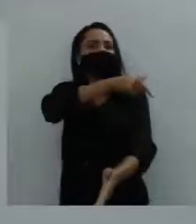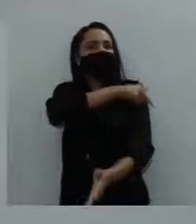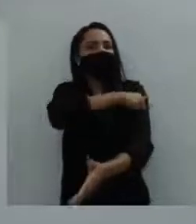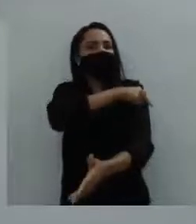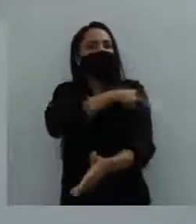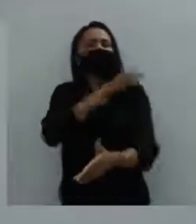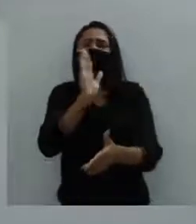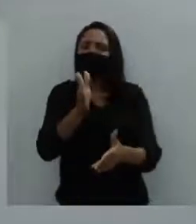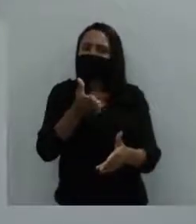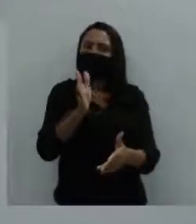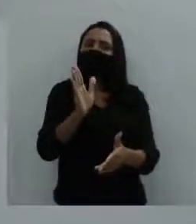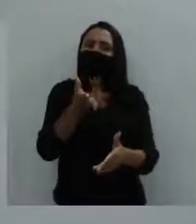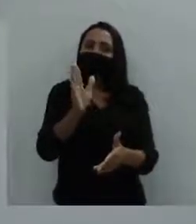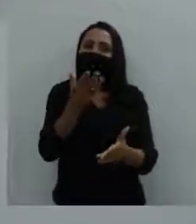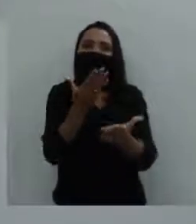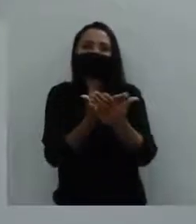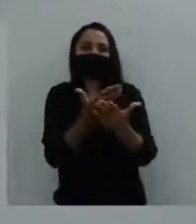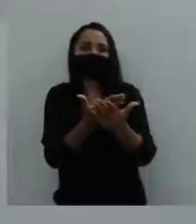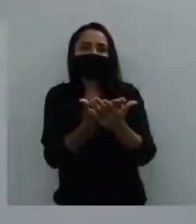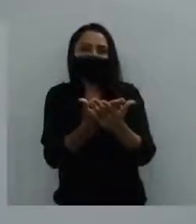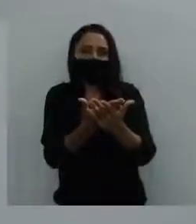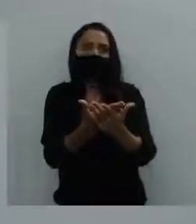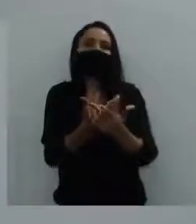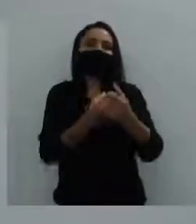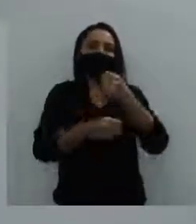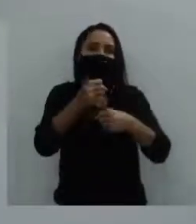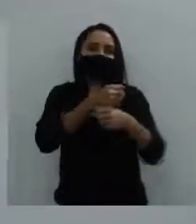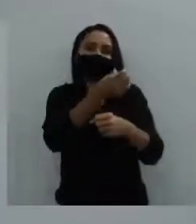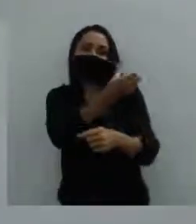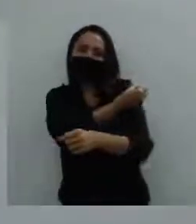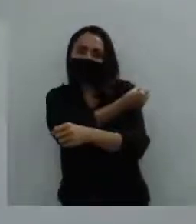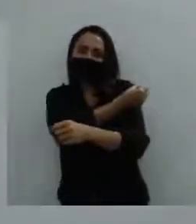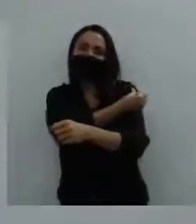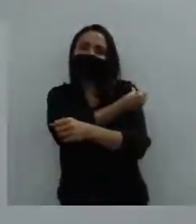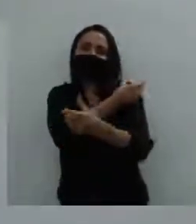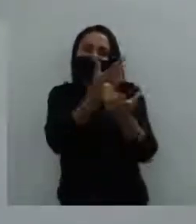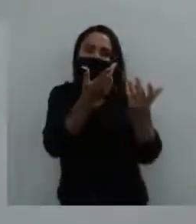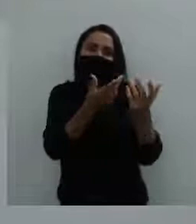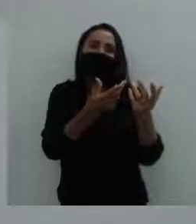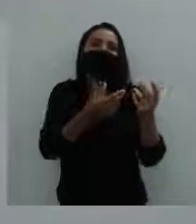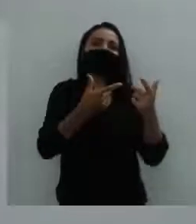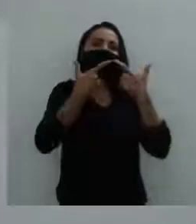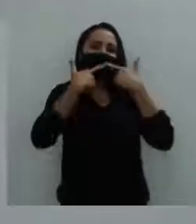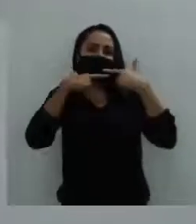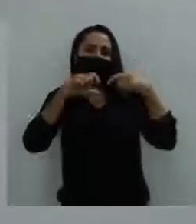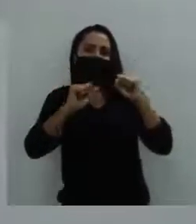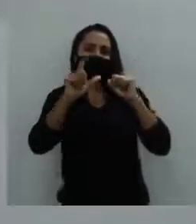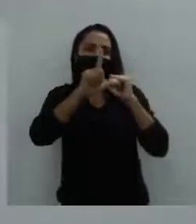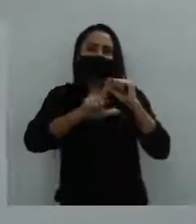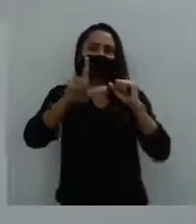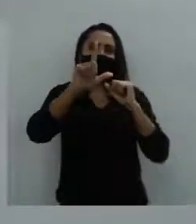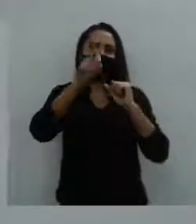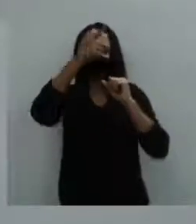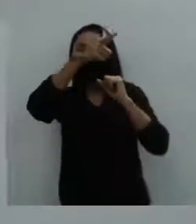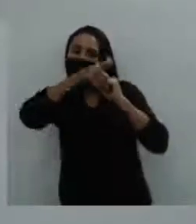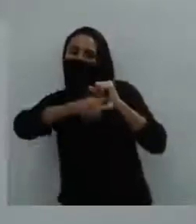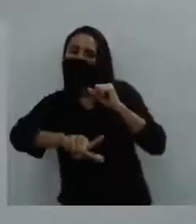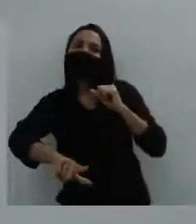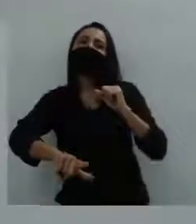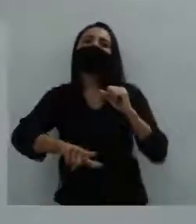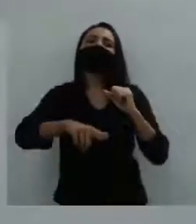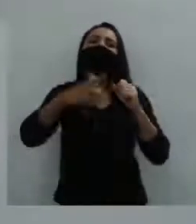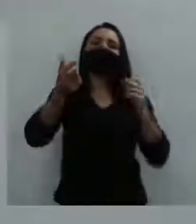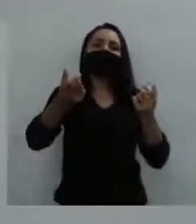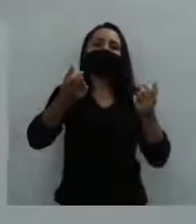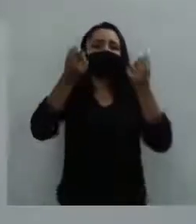que já estudaram no sexto ano sobre a linguagem literária, hoje vou repetir um pouco para que vocês